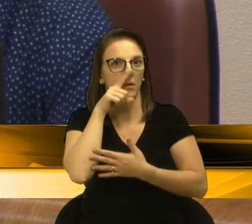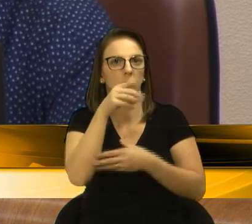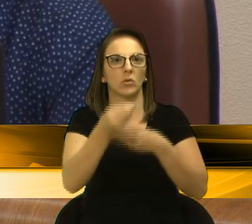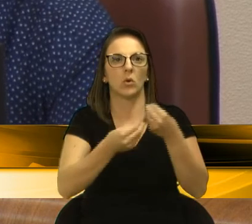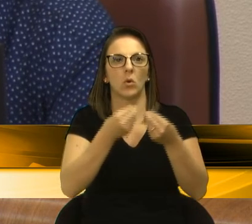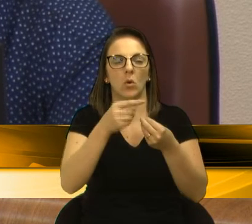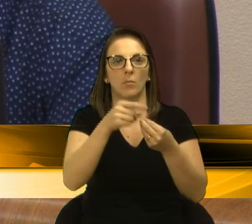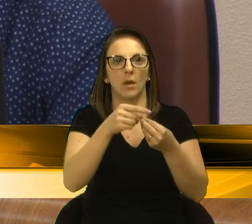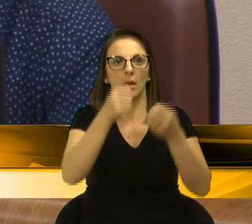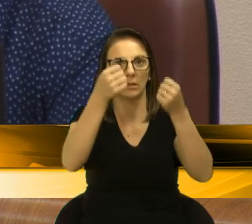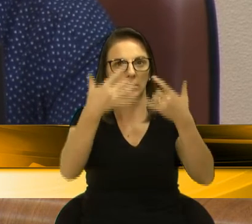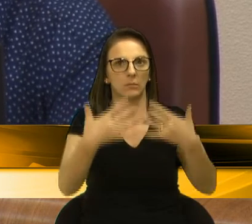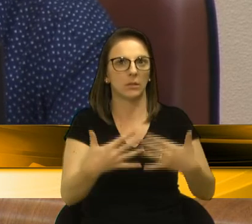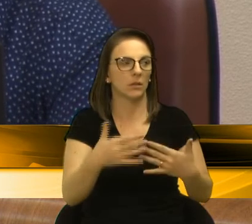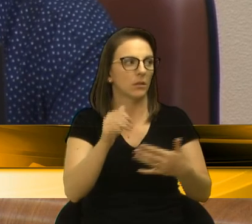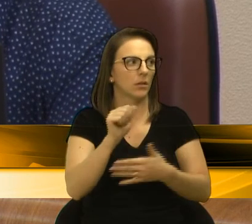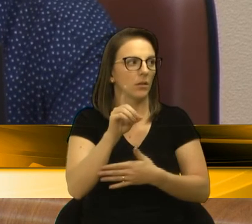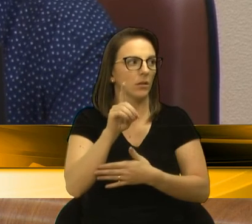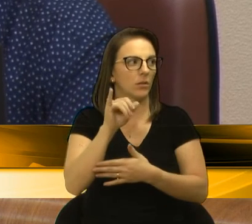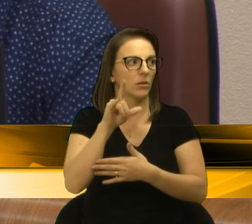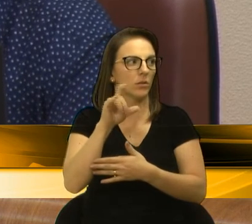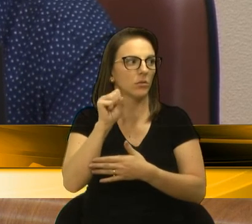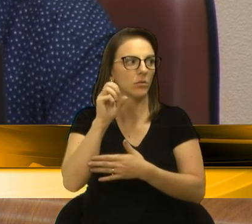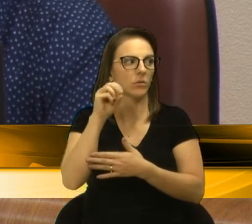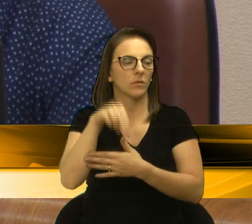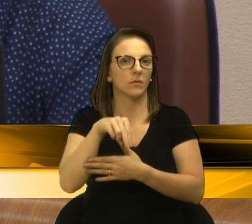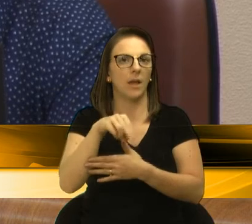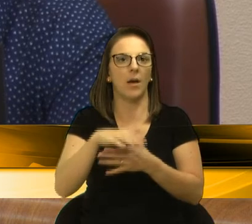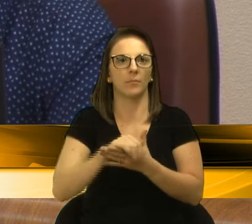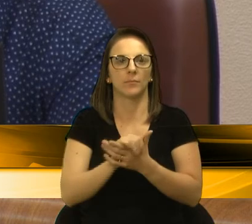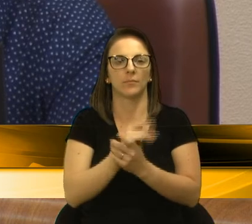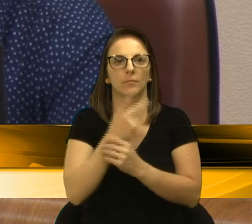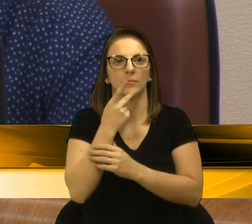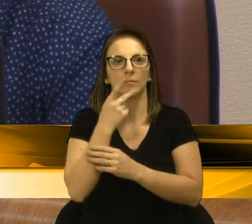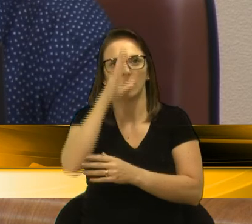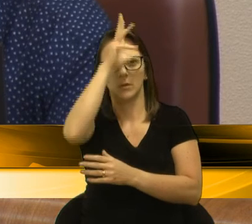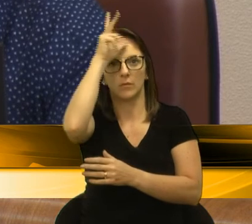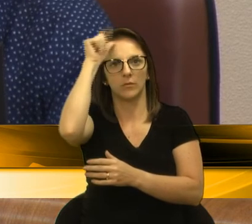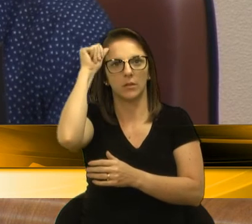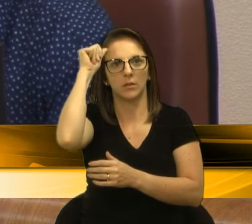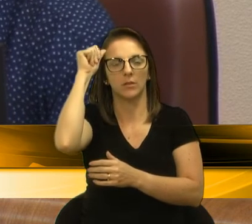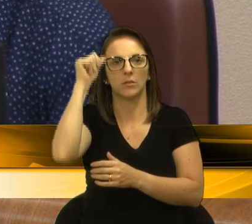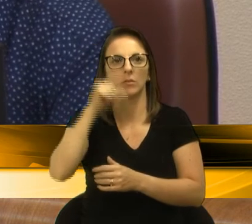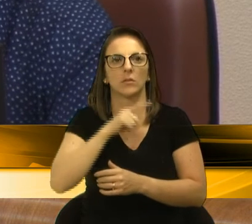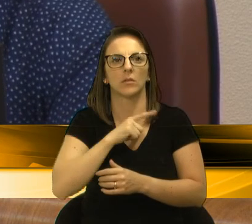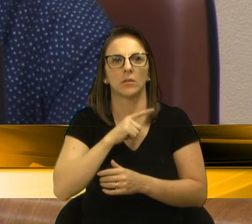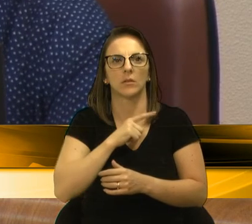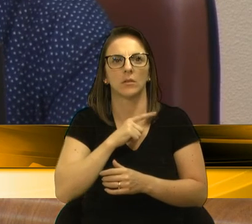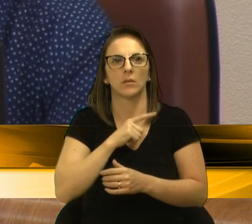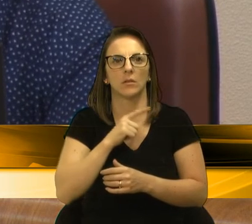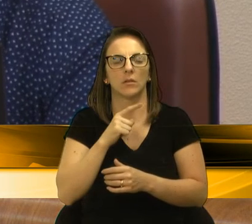Adilson Abreu de Lari. Ademais, muitas vezes o prefeito é o obrigado a